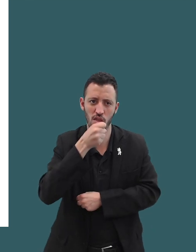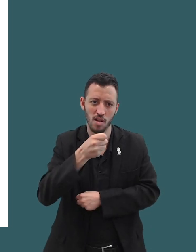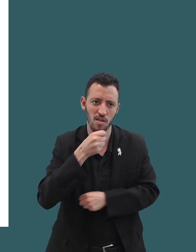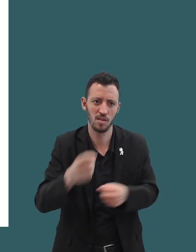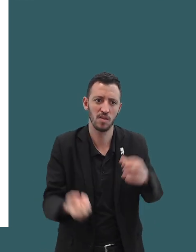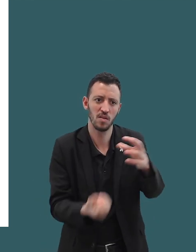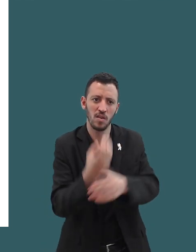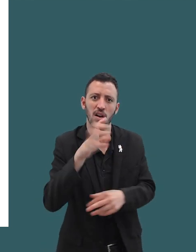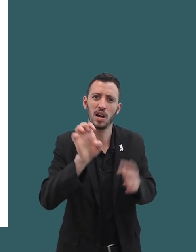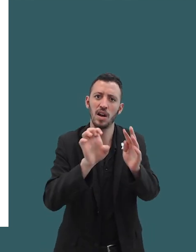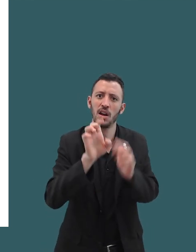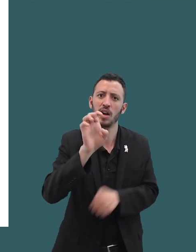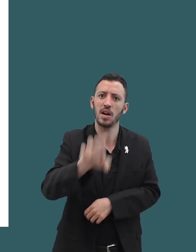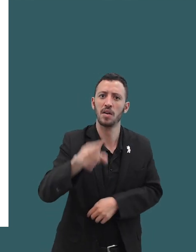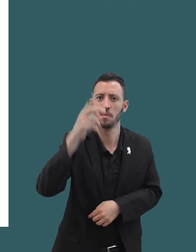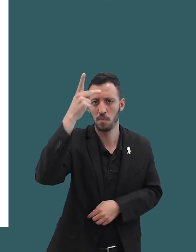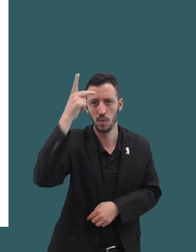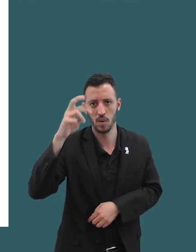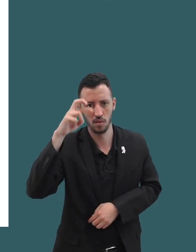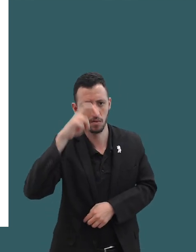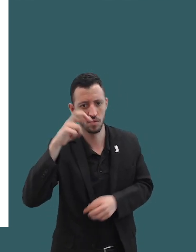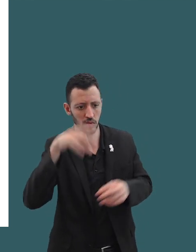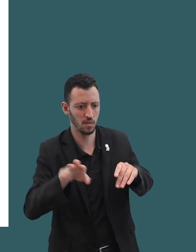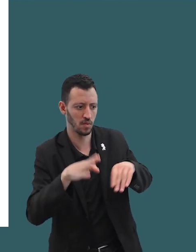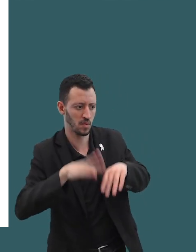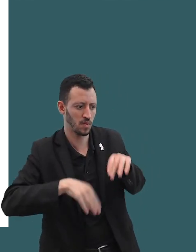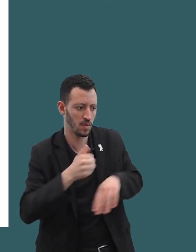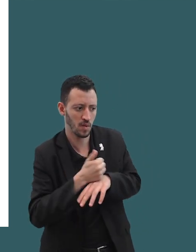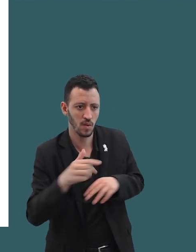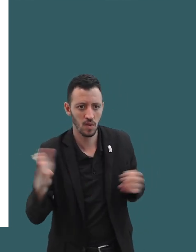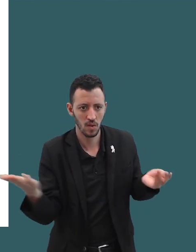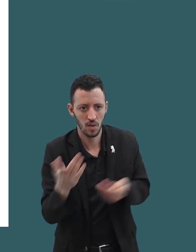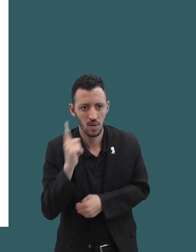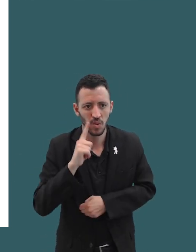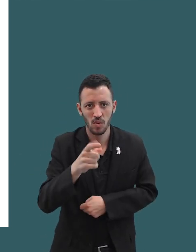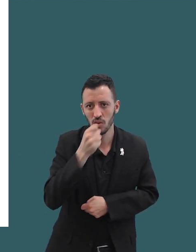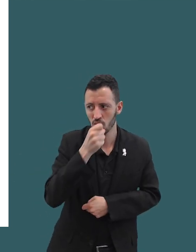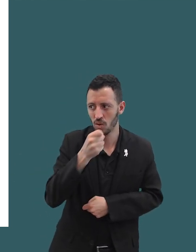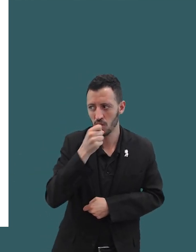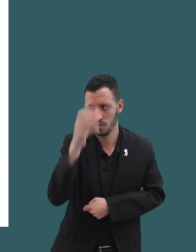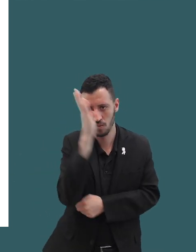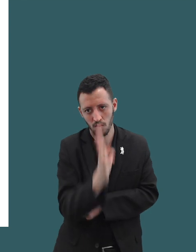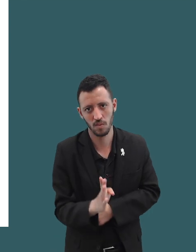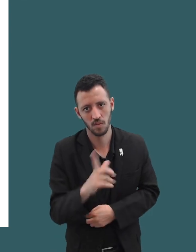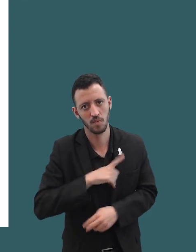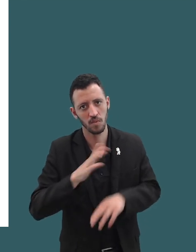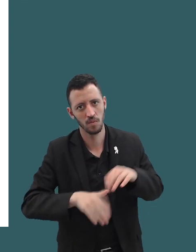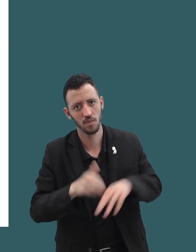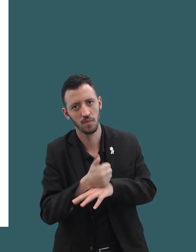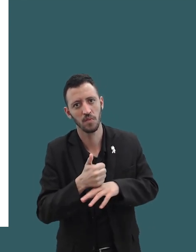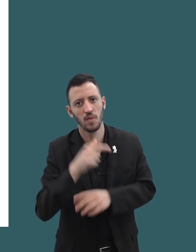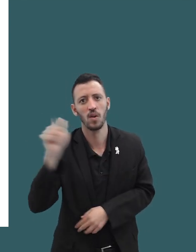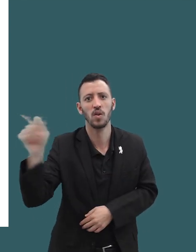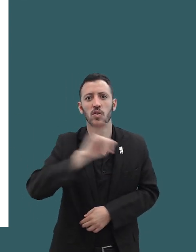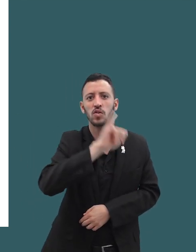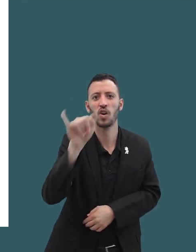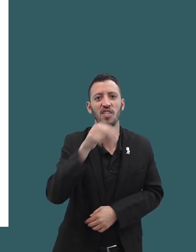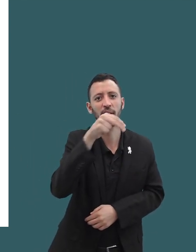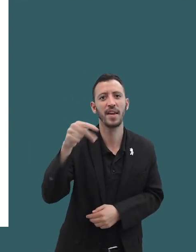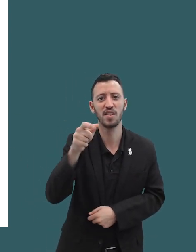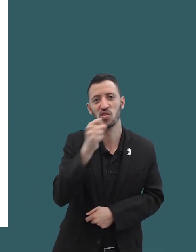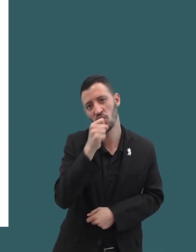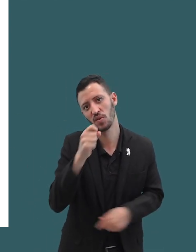de editores, isso eu acho importante, porque eu trabalhei na Folha, no Jornal do Brasil. Os jornalistas, o Jornal Nacional melhorou